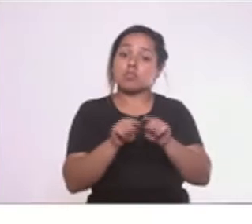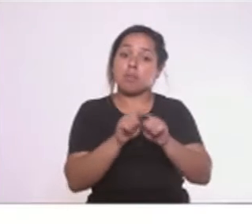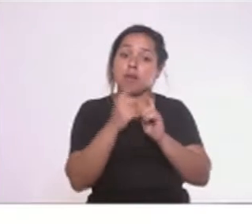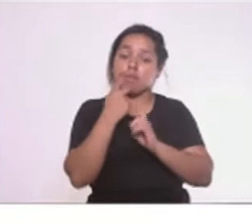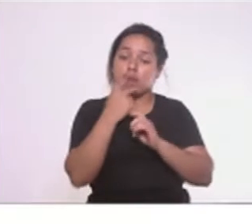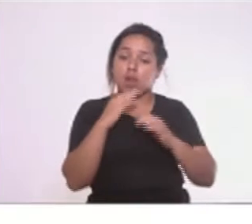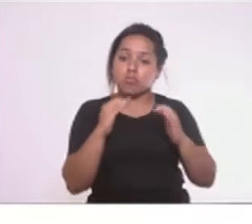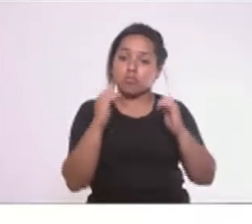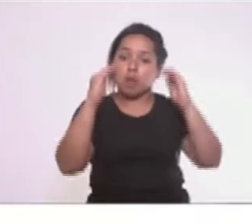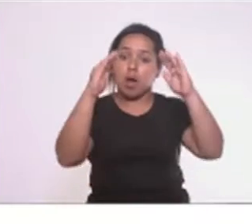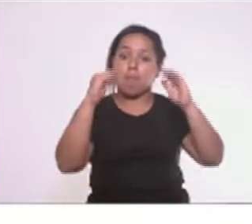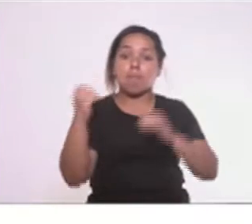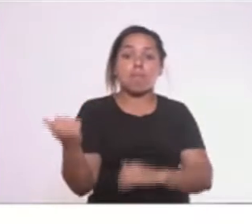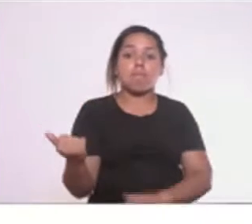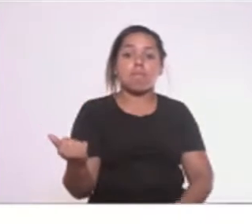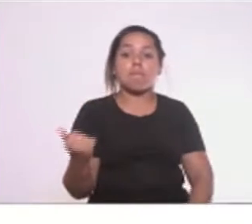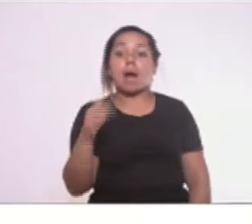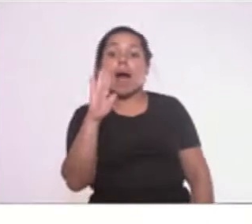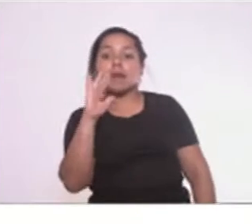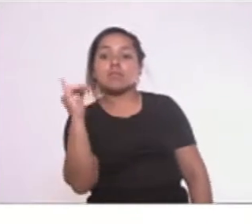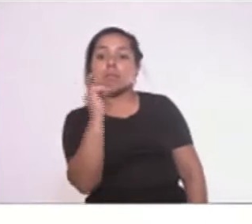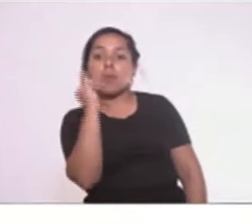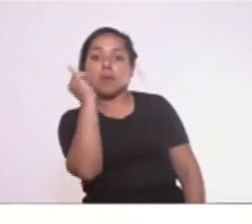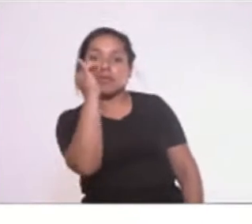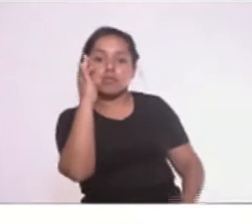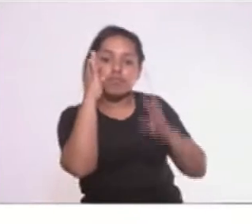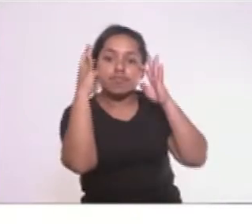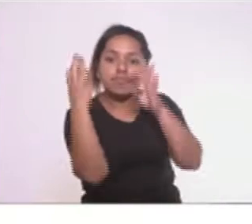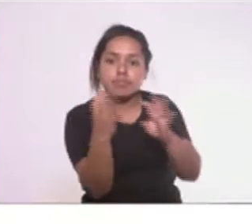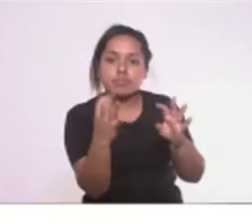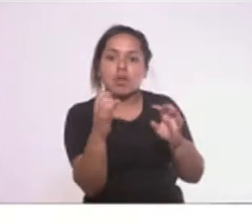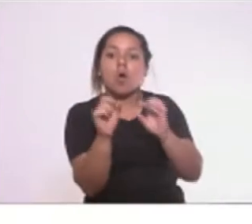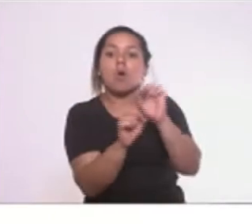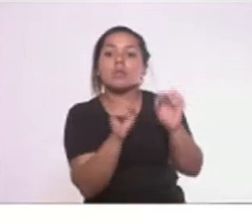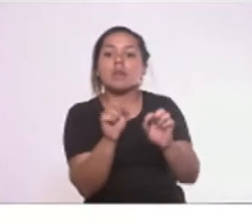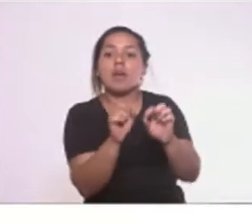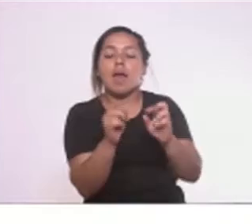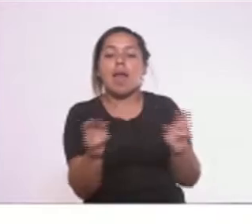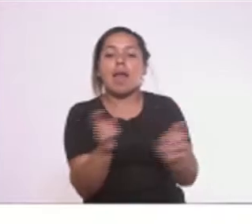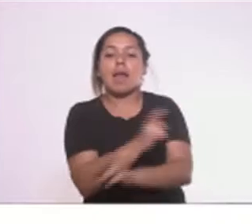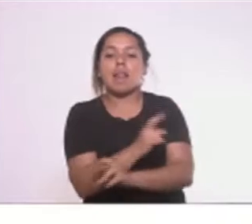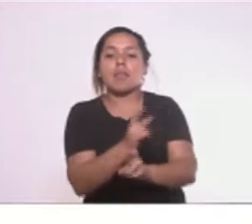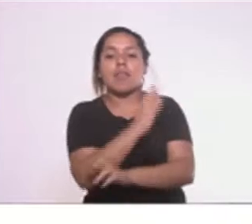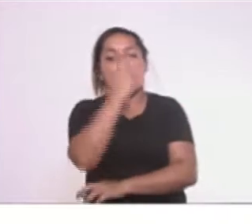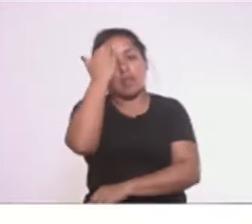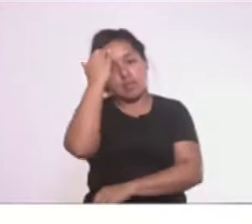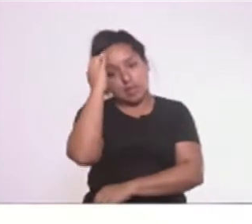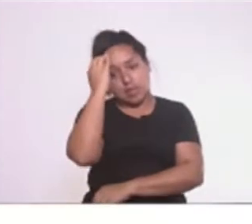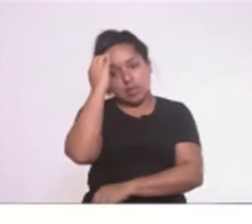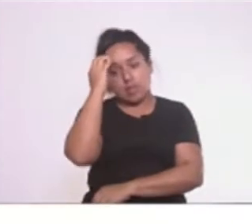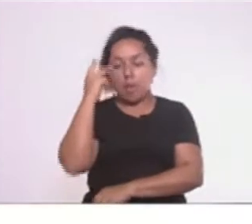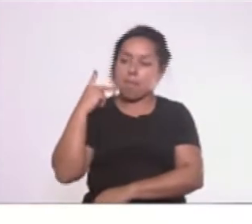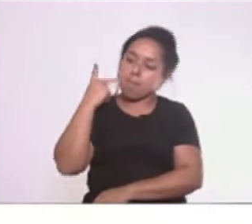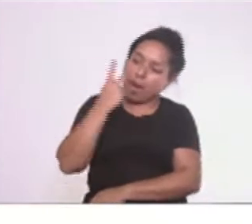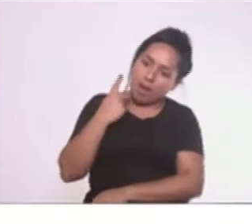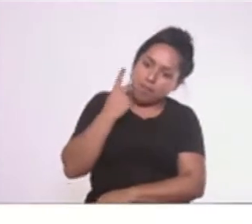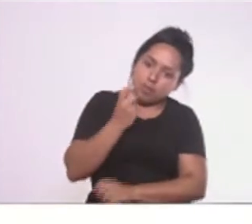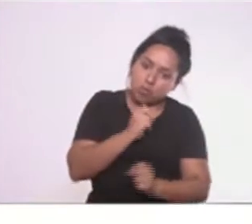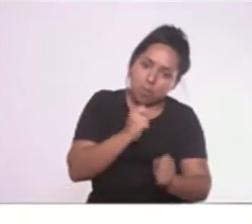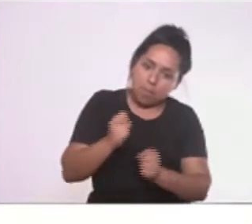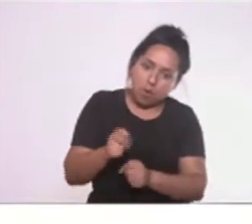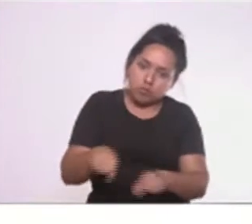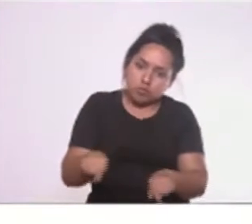melhorou de forma acentuada, foi o aspecto relacionado, digamos, à compreensão de que o parlamento pode